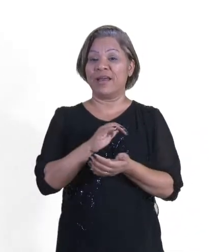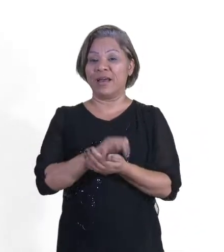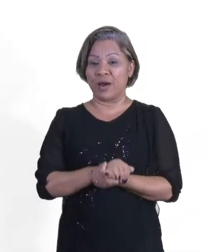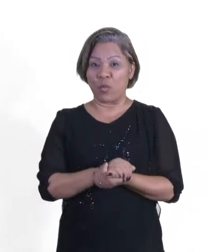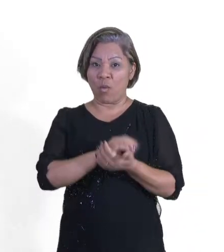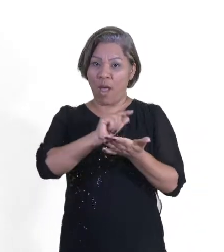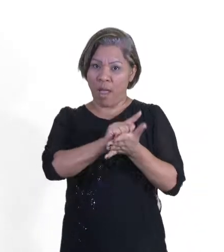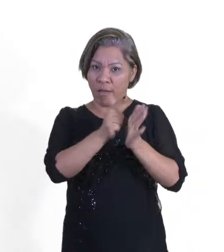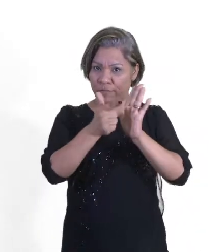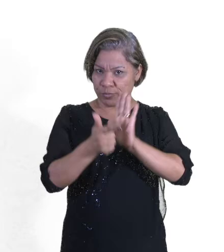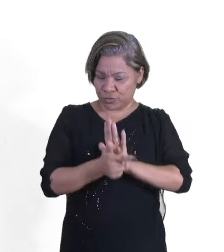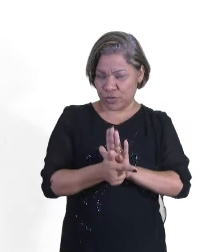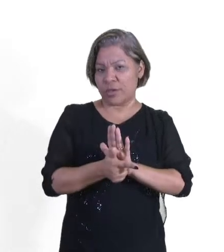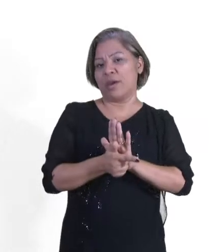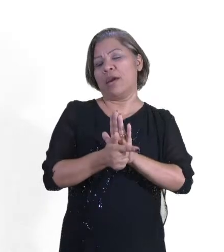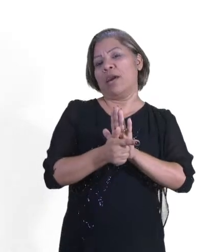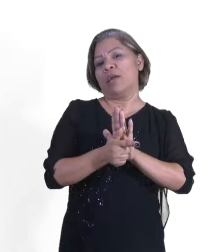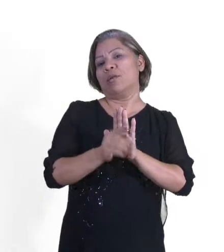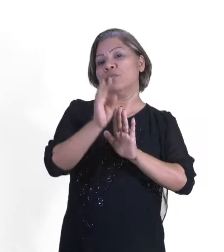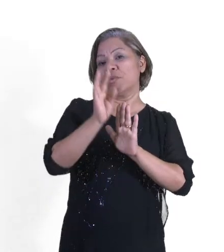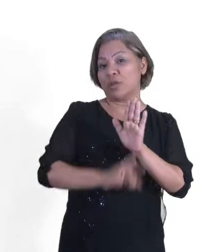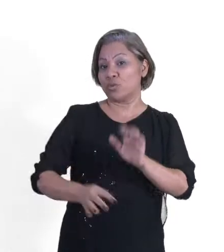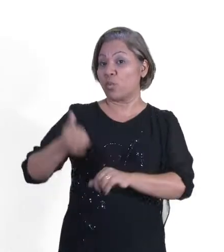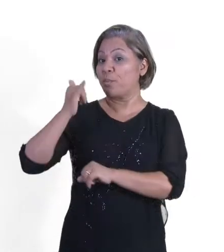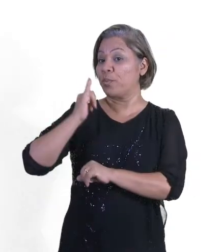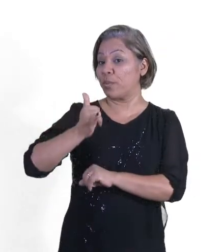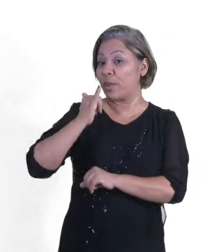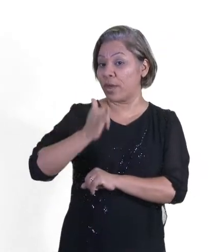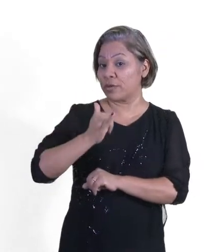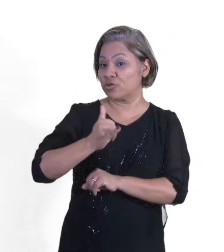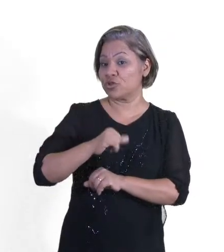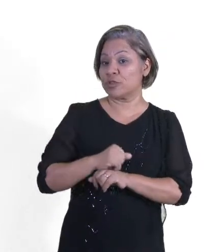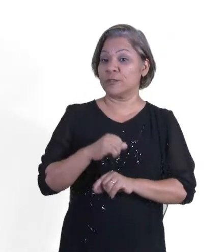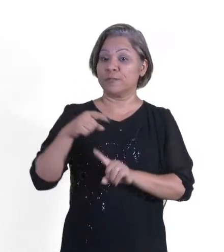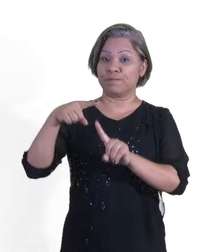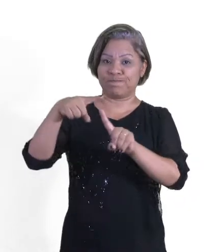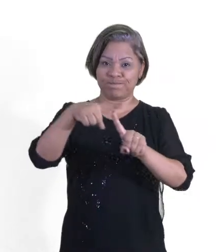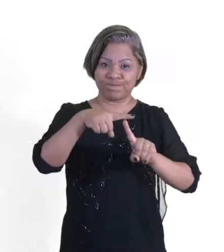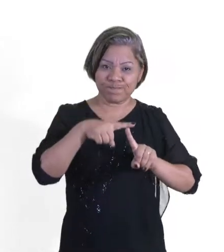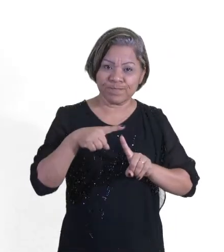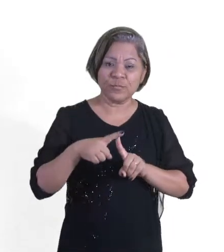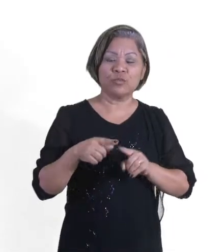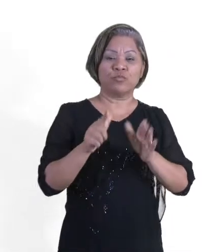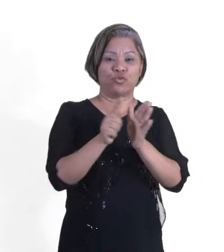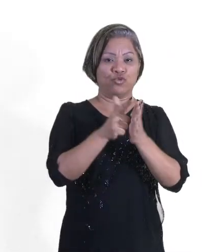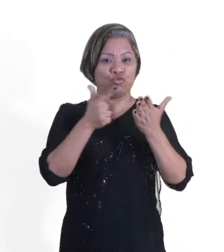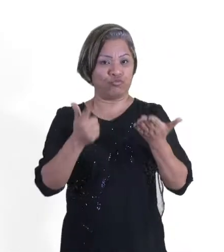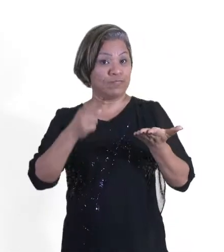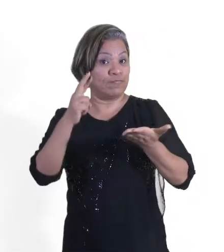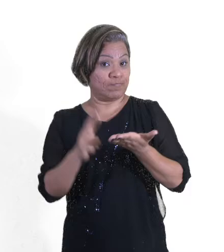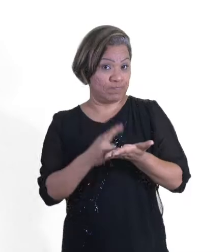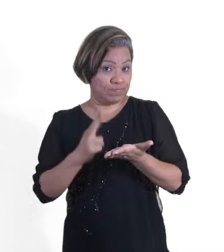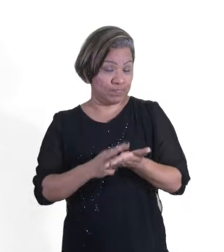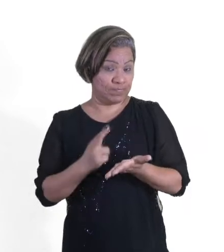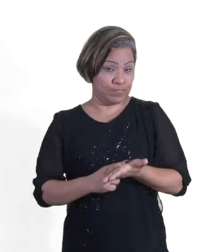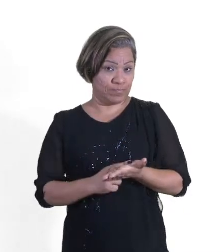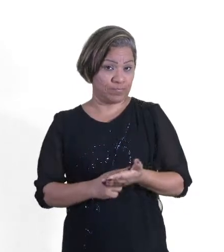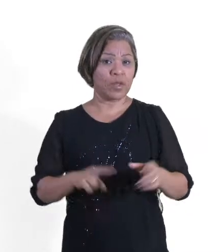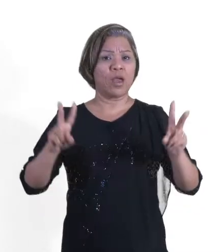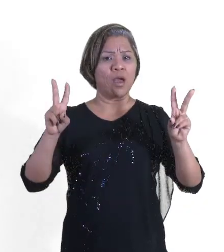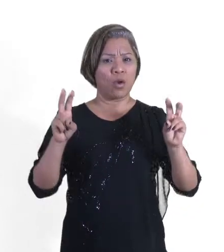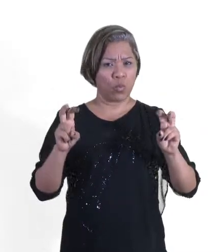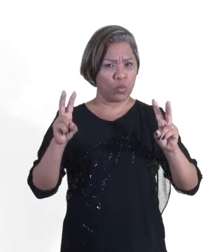gênero textual narrativo, típico de jornais e revistas. Seus temas,